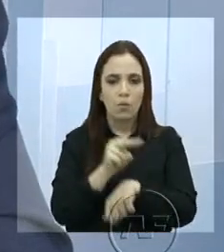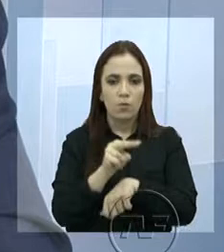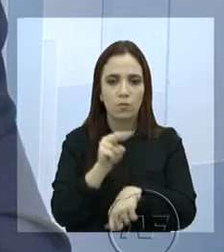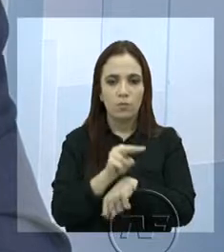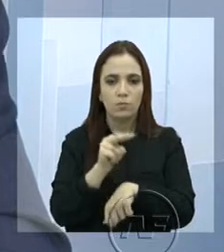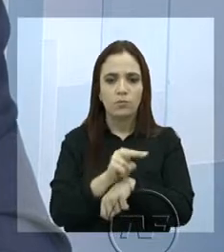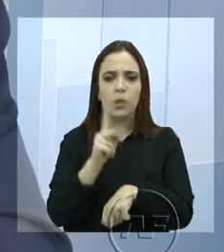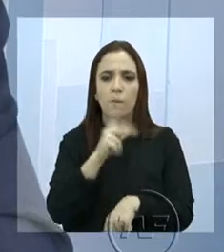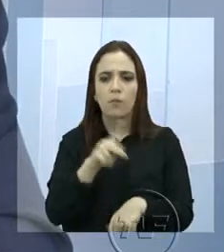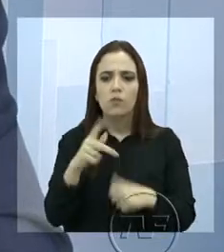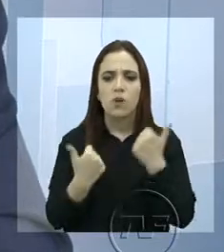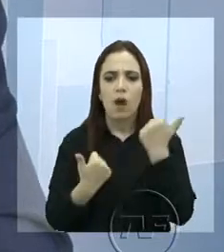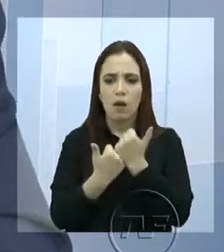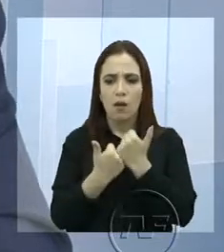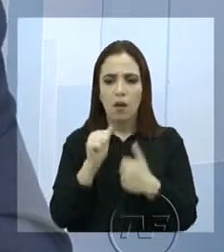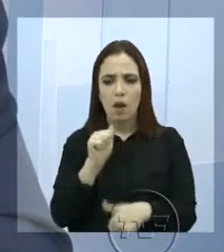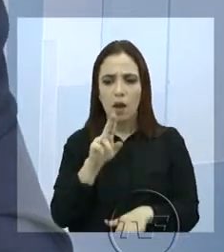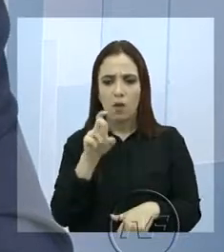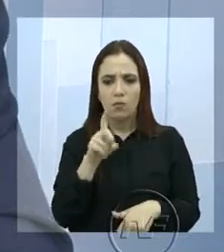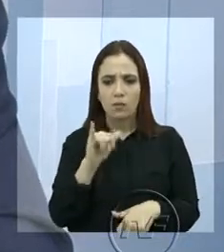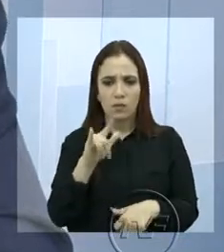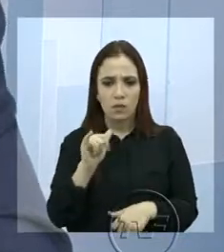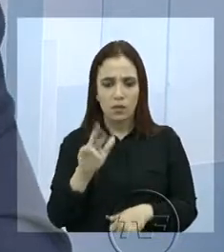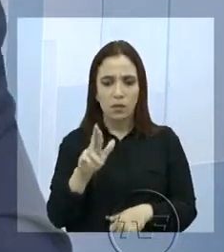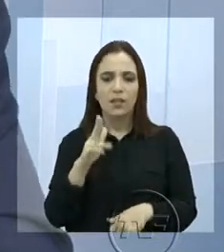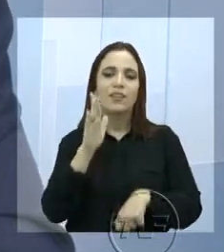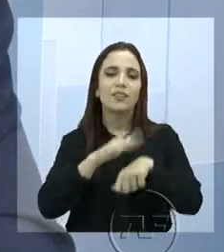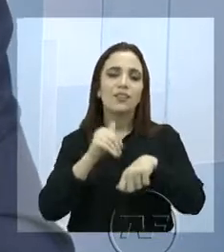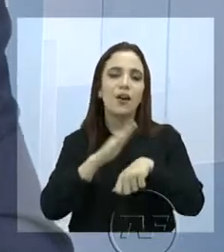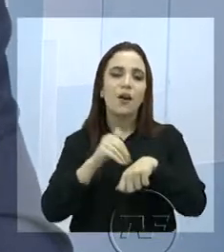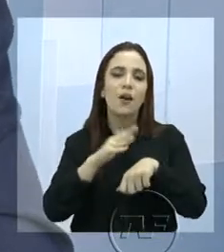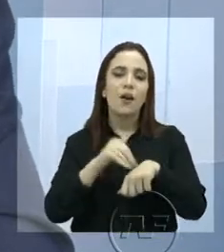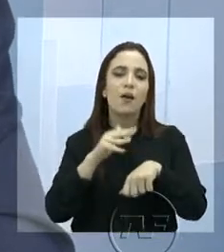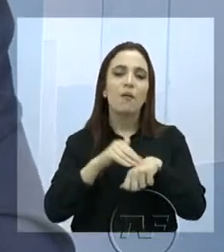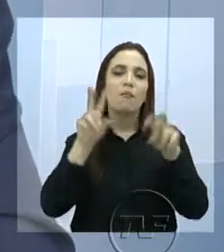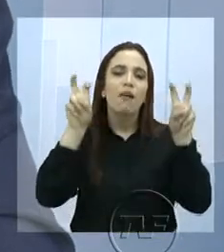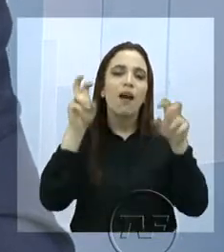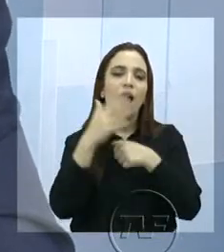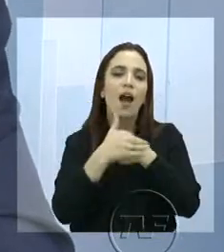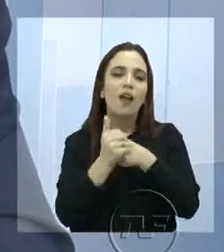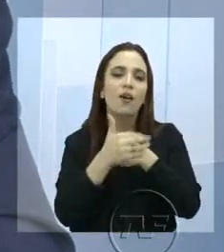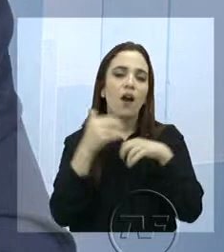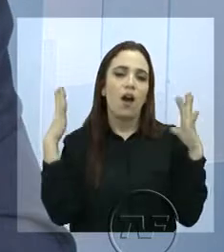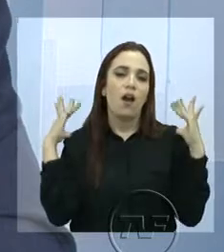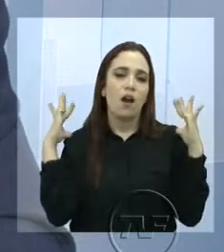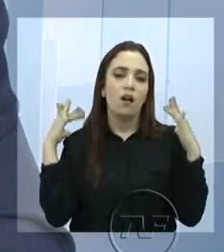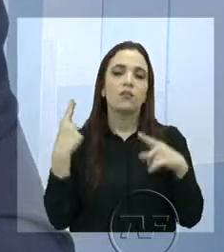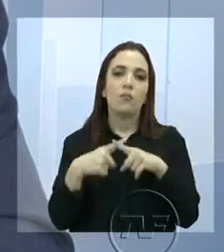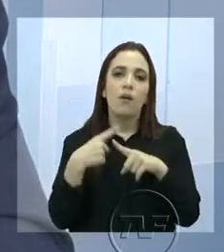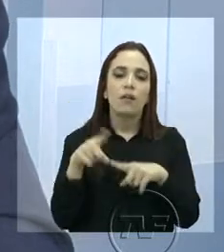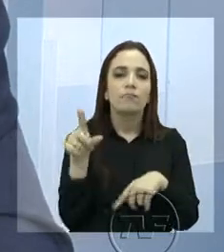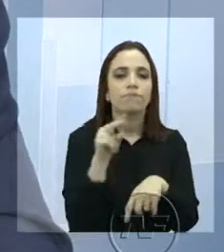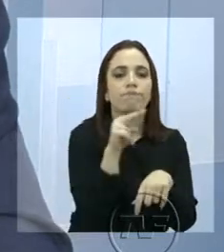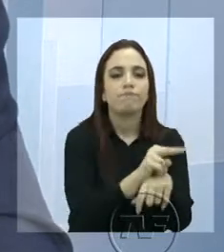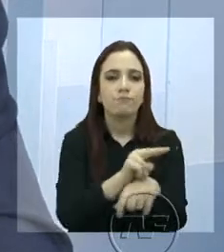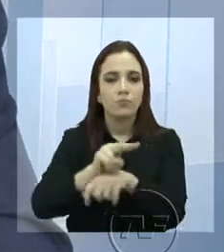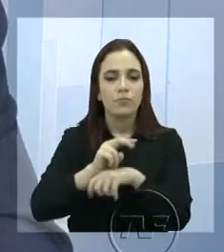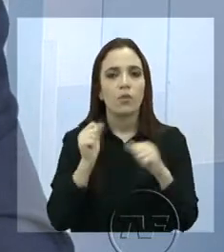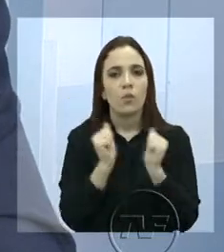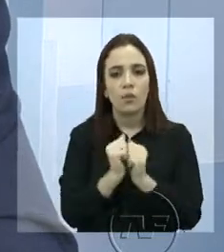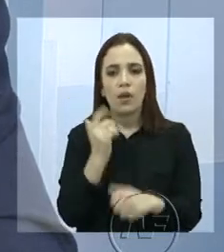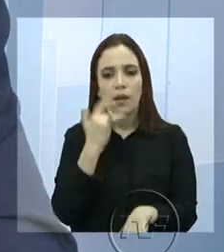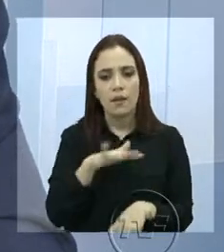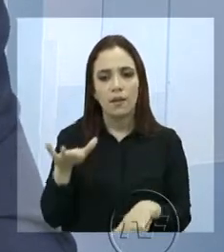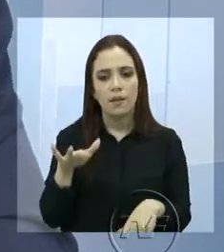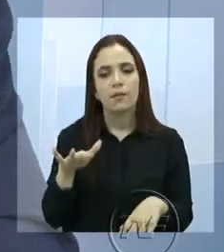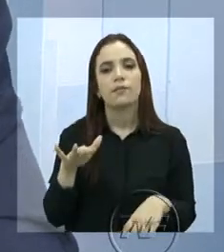um professor auxiliar, que a gente chamou carinhosamente de cuidador anjo, para acompanhar essas crianças, para poder